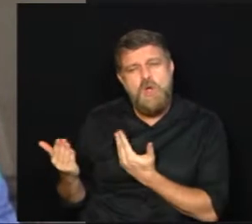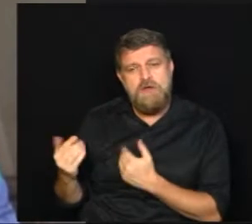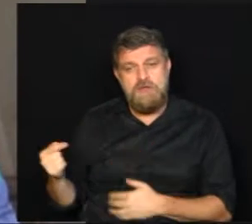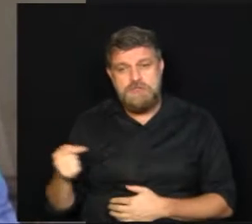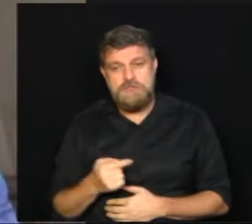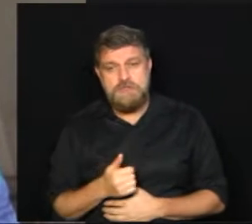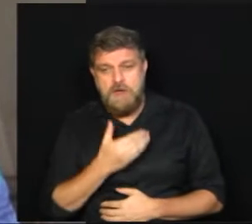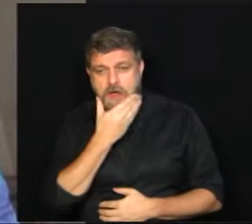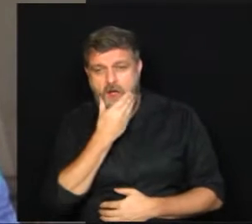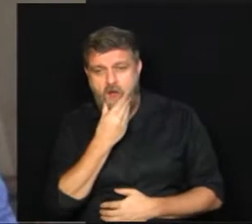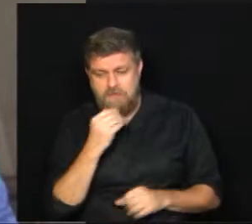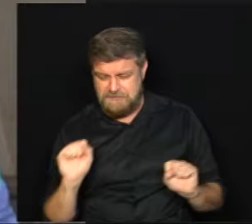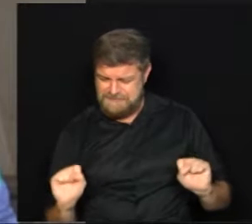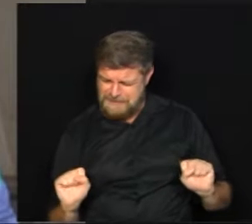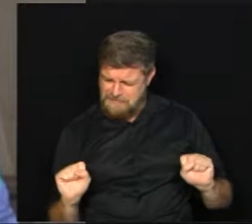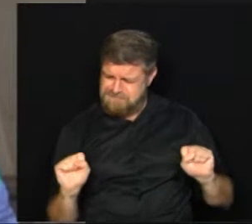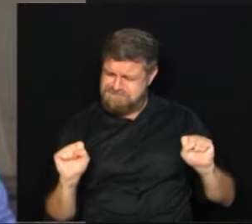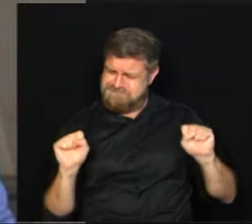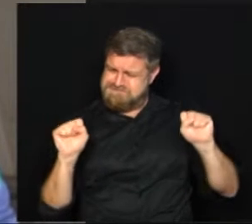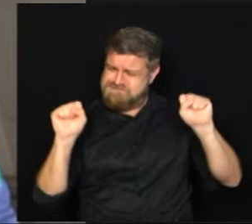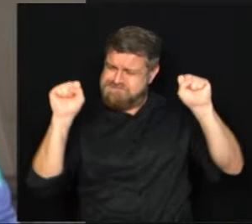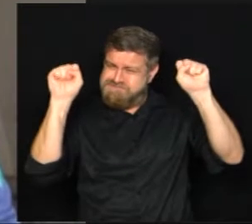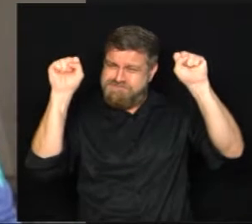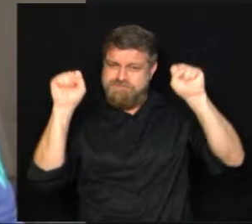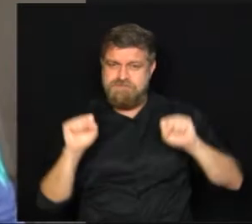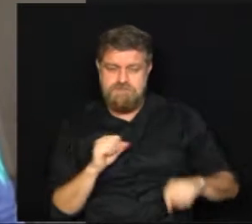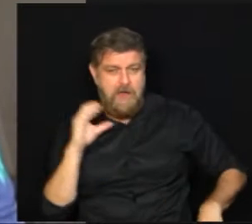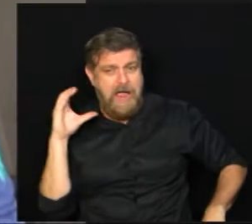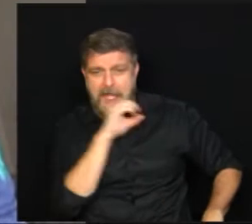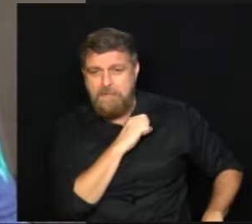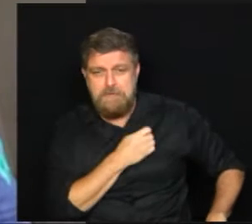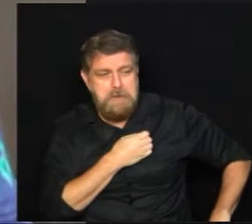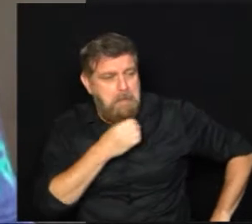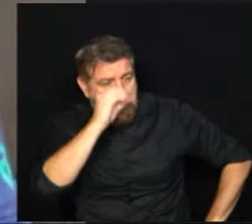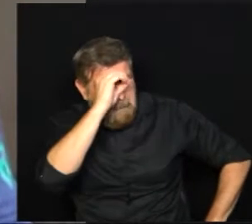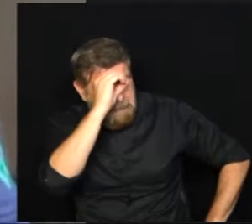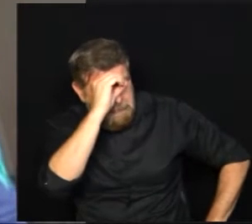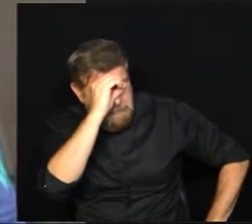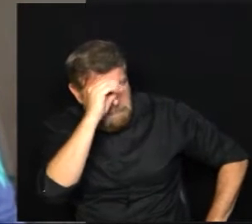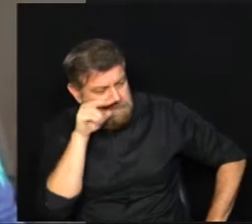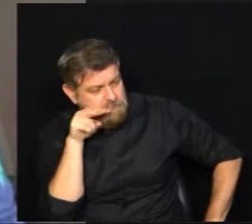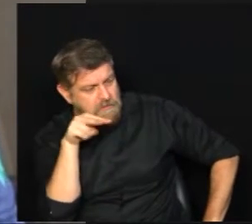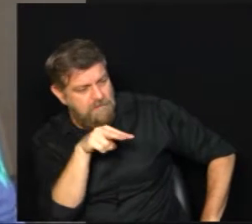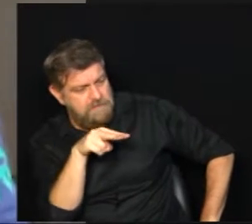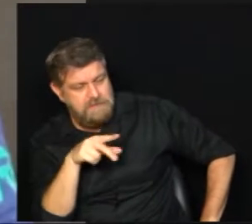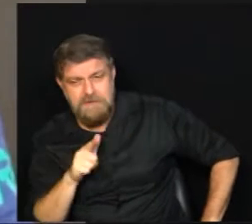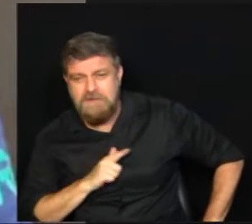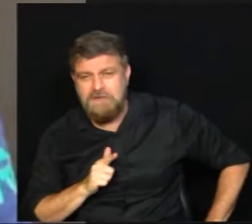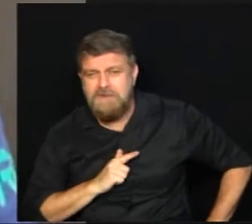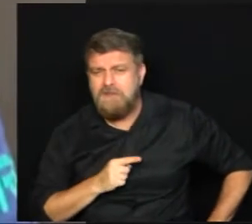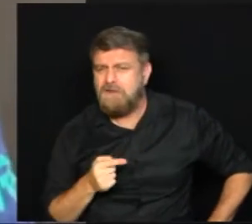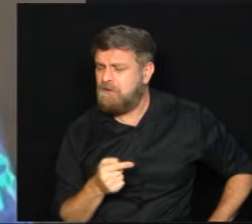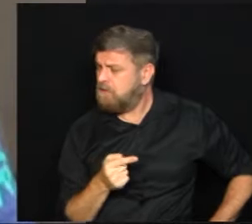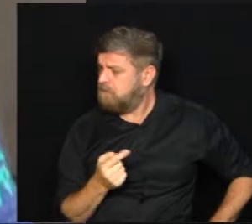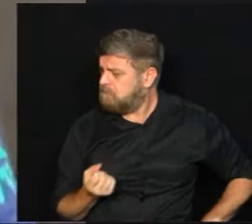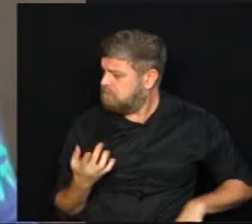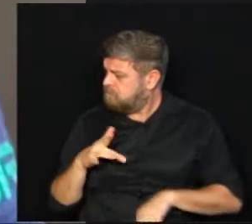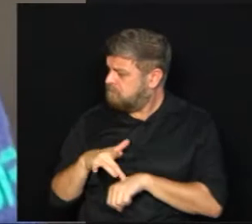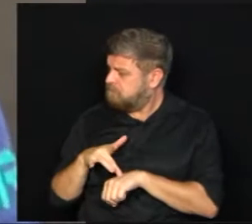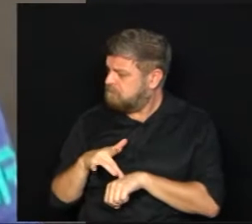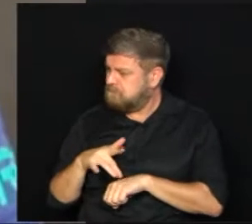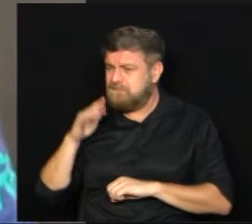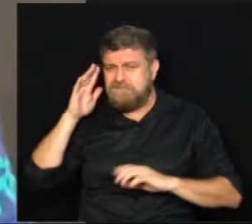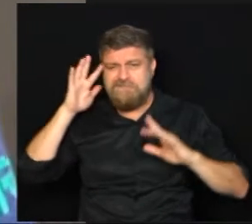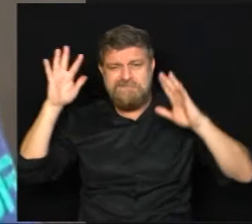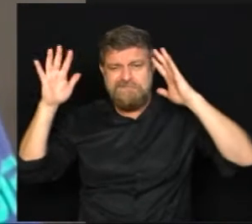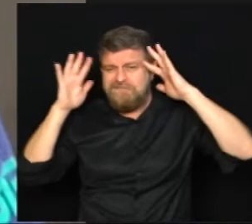levantando peso, mas assim, foi super rápido e eu não fazia ideia do que era. E aí, quando ela falou levantamento de peso, eu pensei em